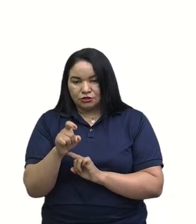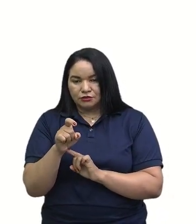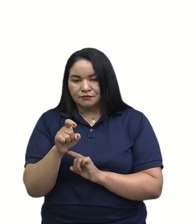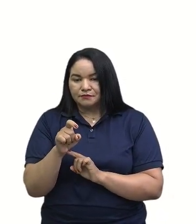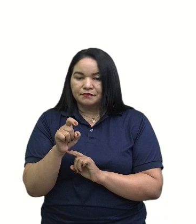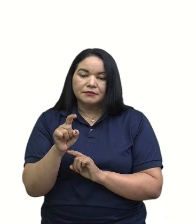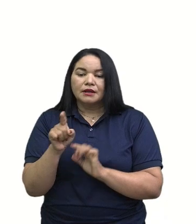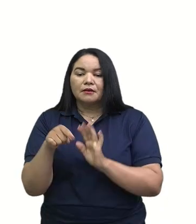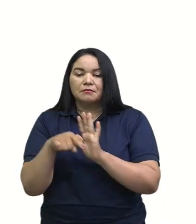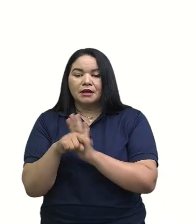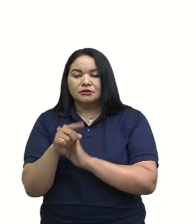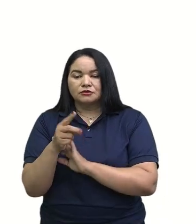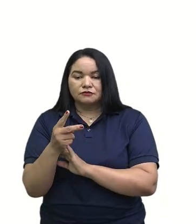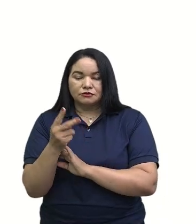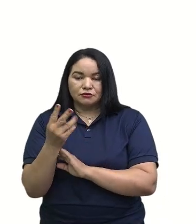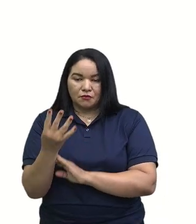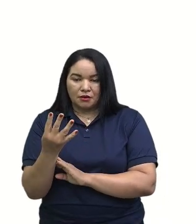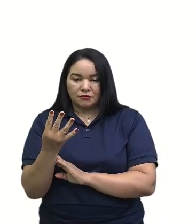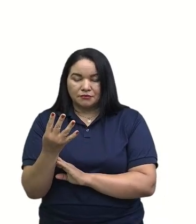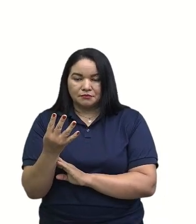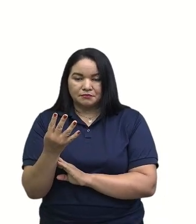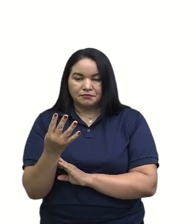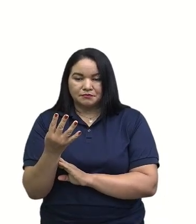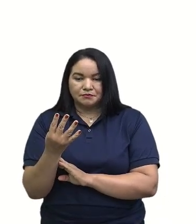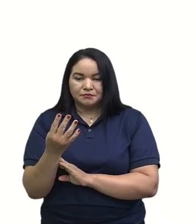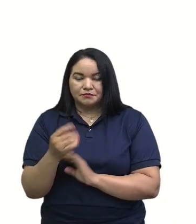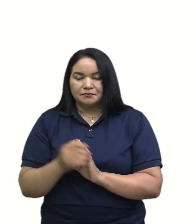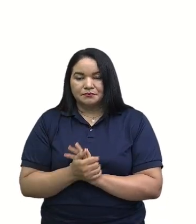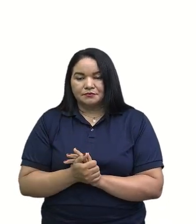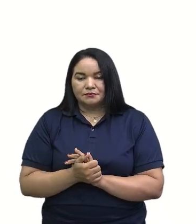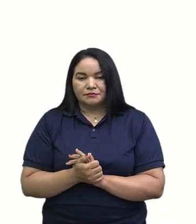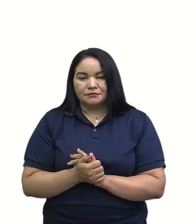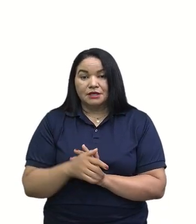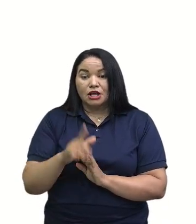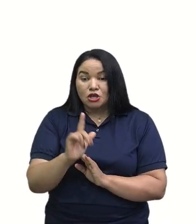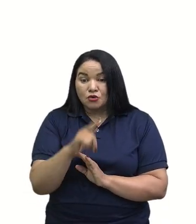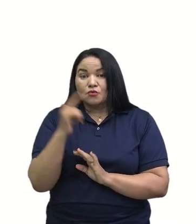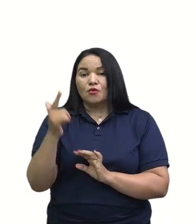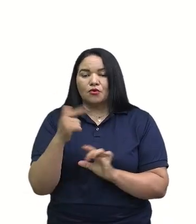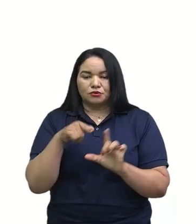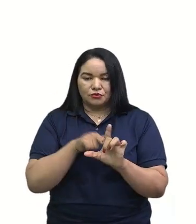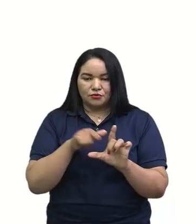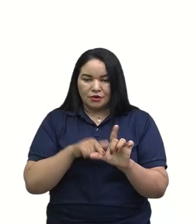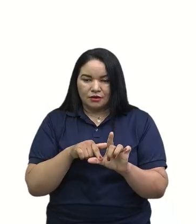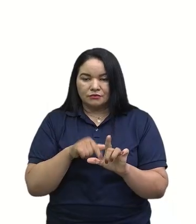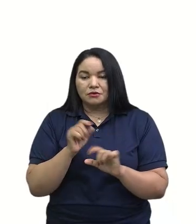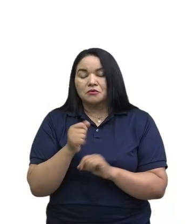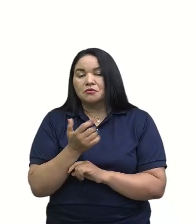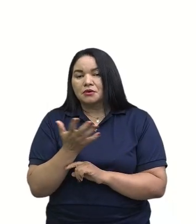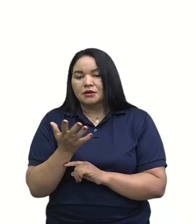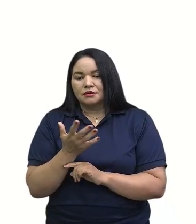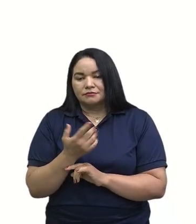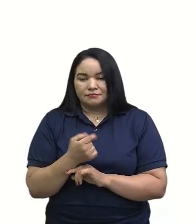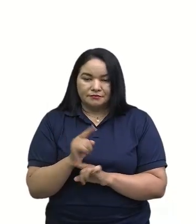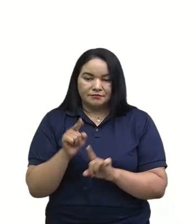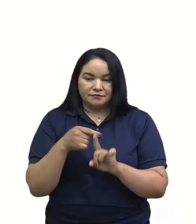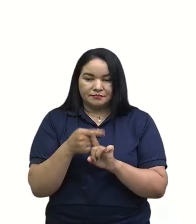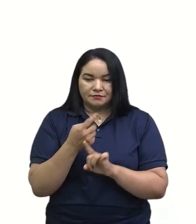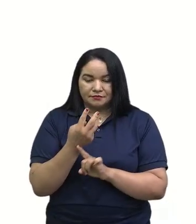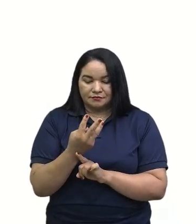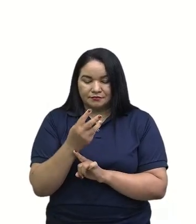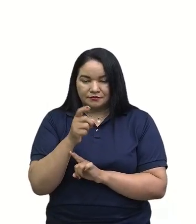menos 24. E o outro ângulo está representado por 3x